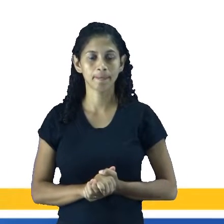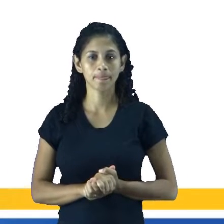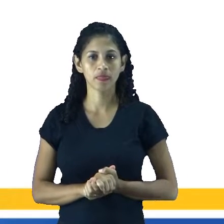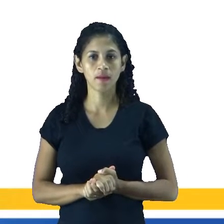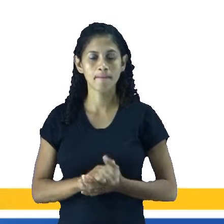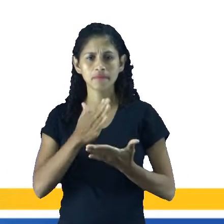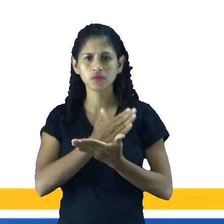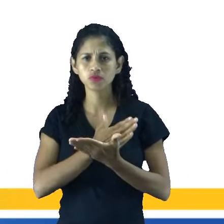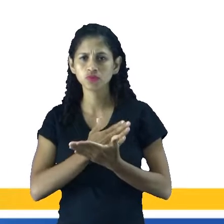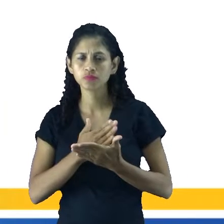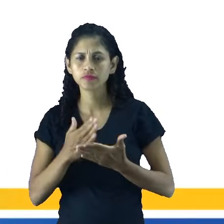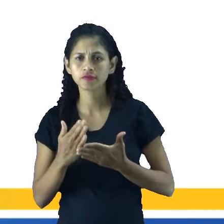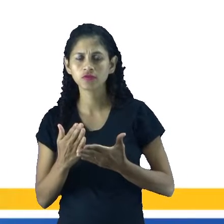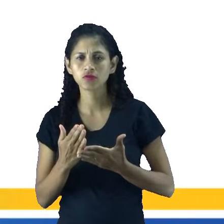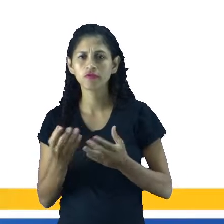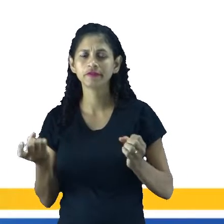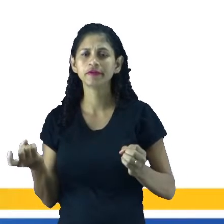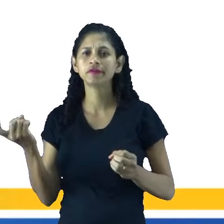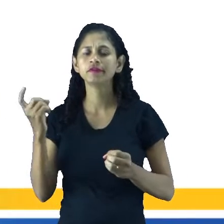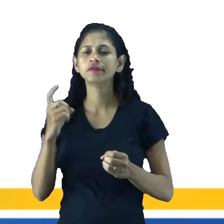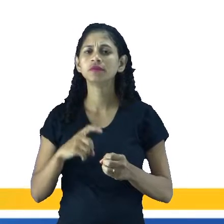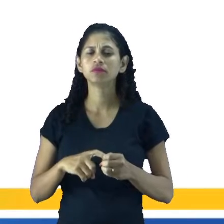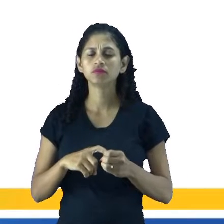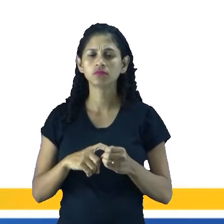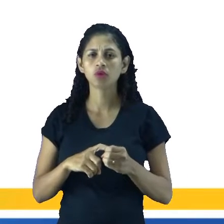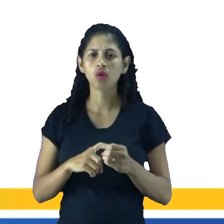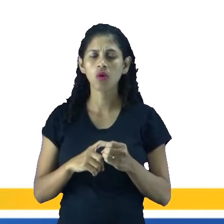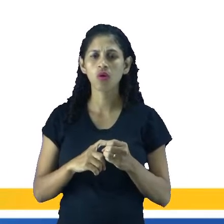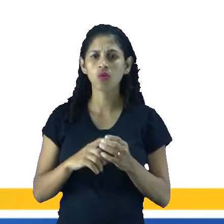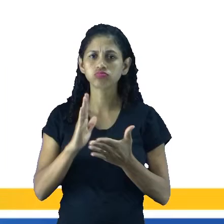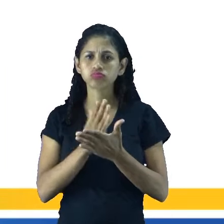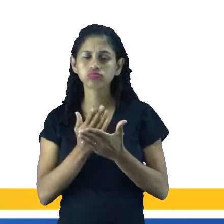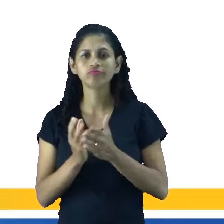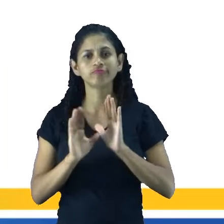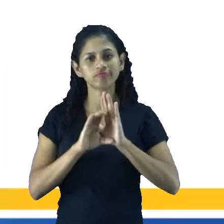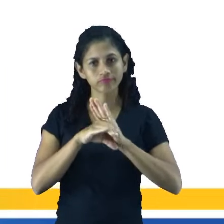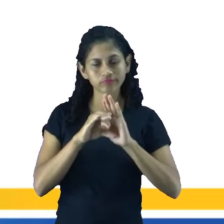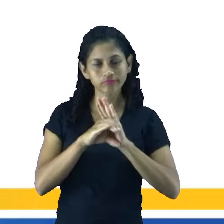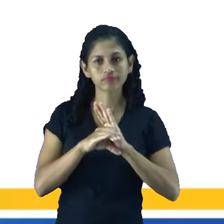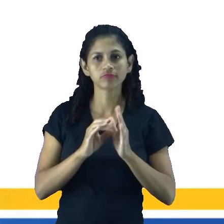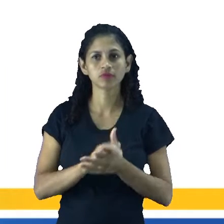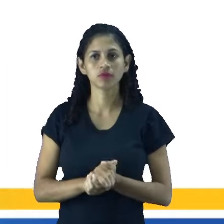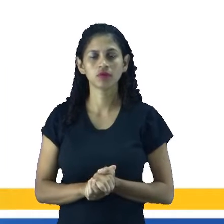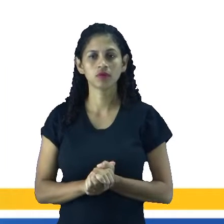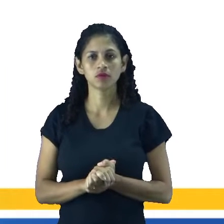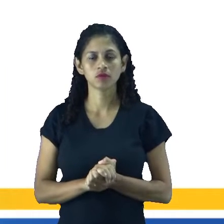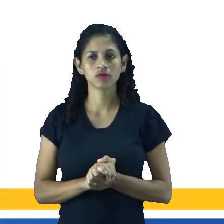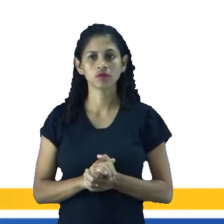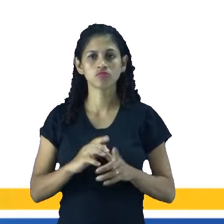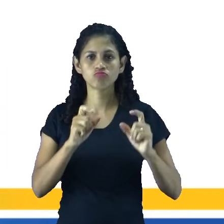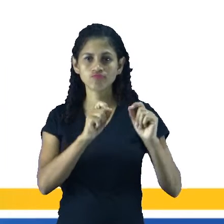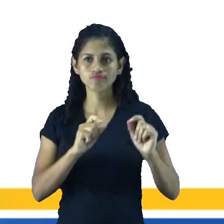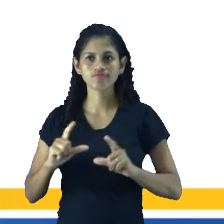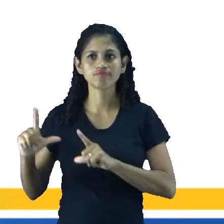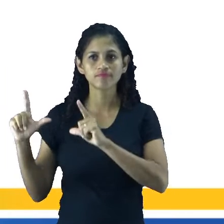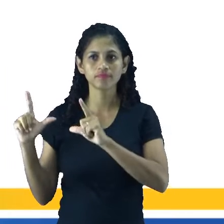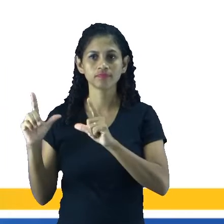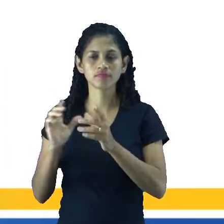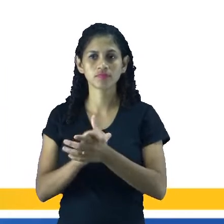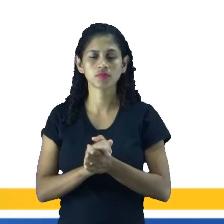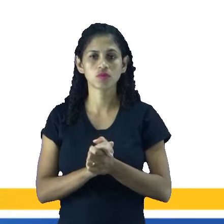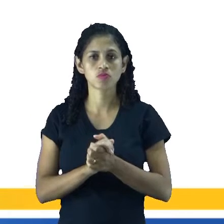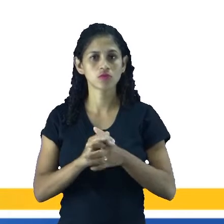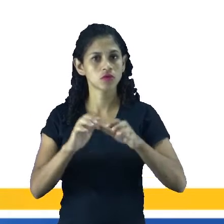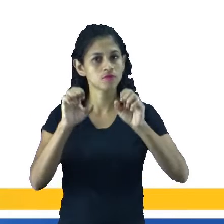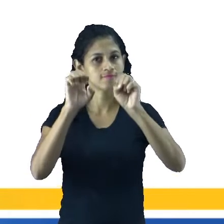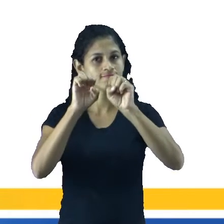Então, para começar, vou retomar com vocês aí alguns conceitos. Vocês podem ver aí na tela, está aparecendo para vocês um esquema.